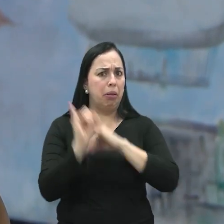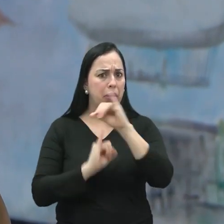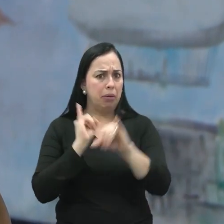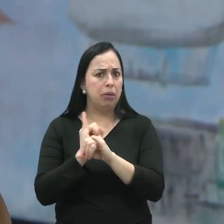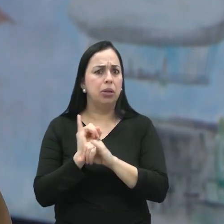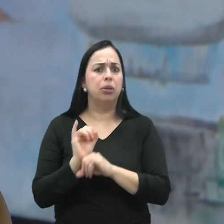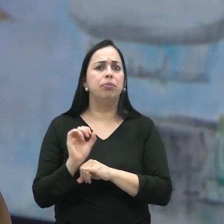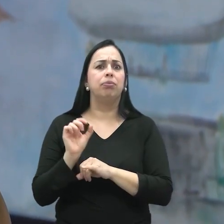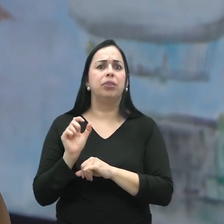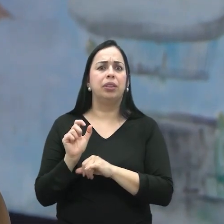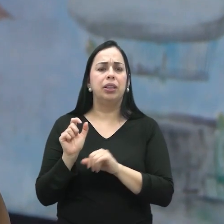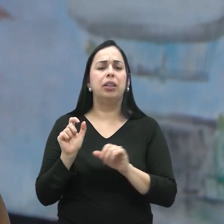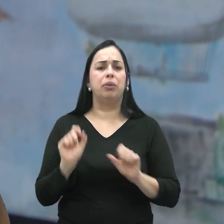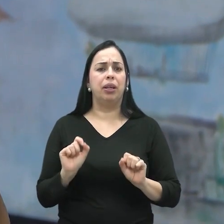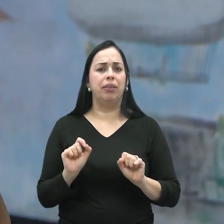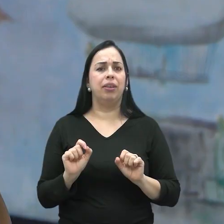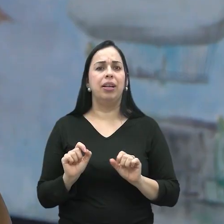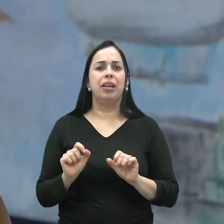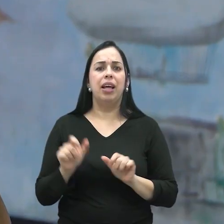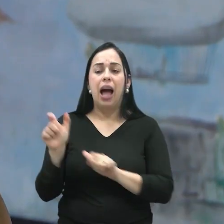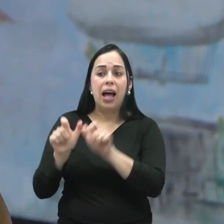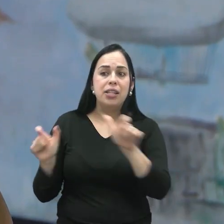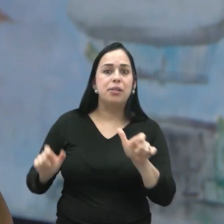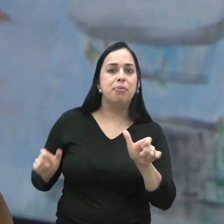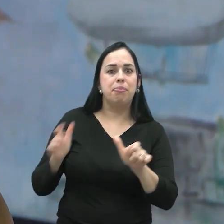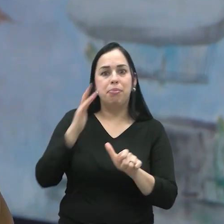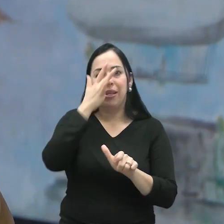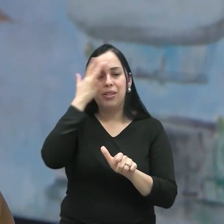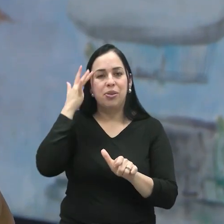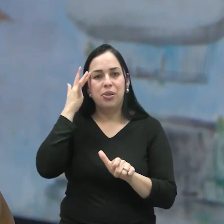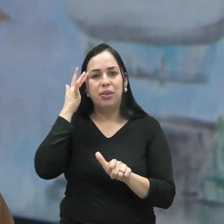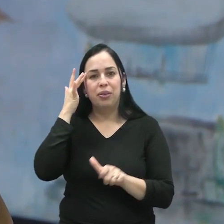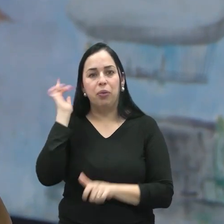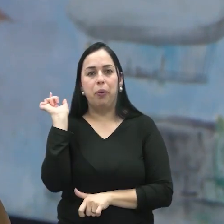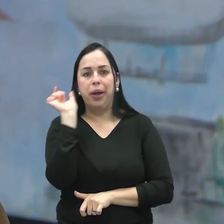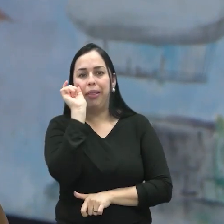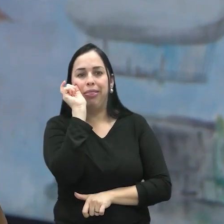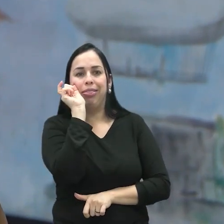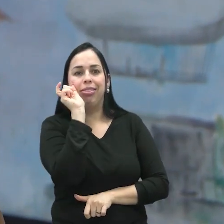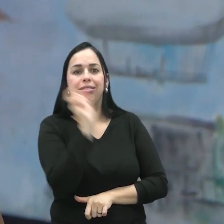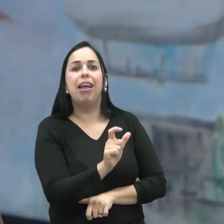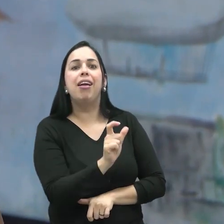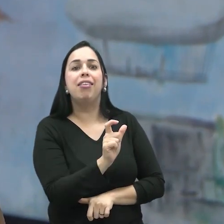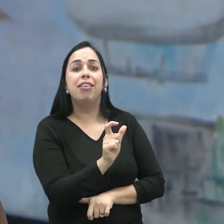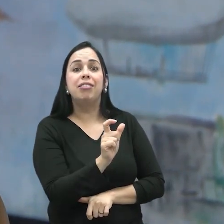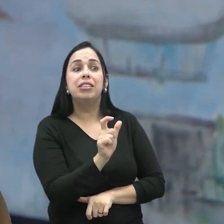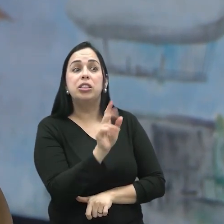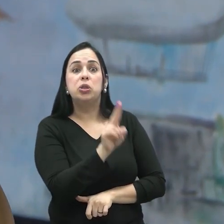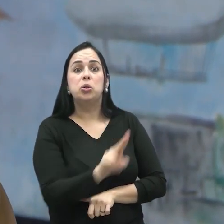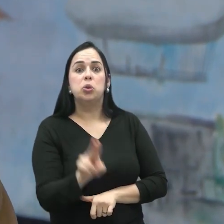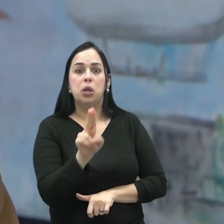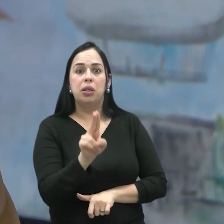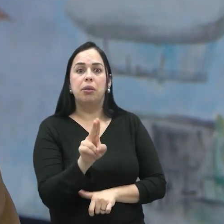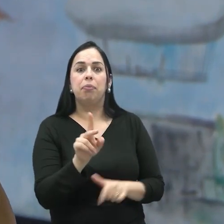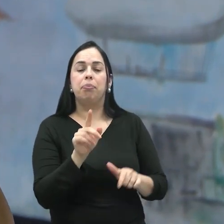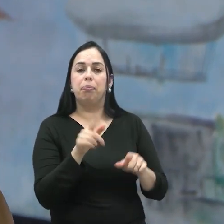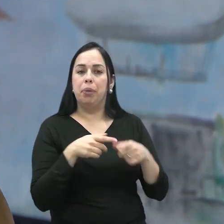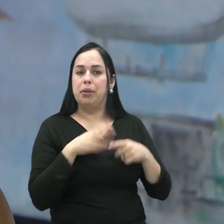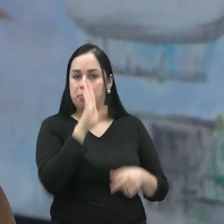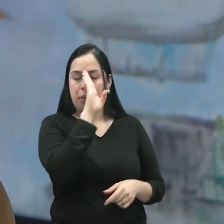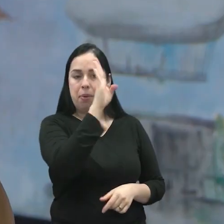na mídia, na internet, né, um decréscimo depois da pandemia no interesse, né,